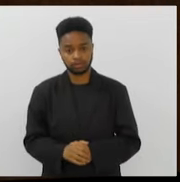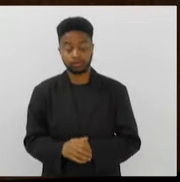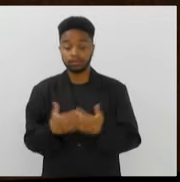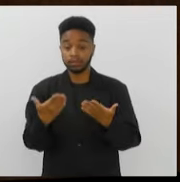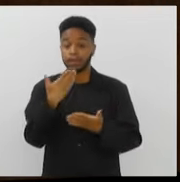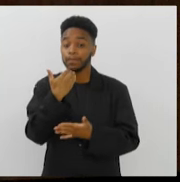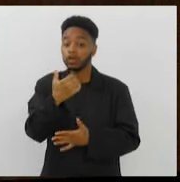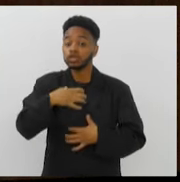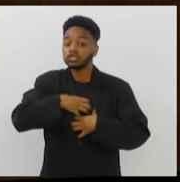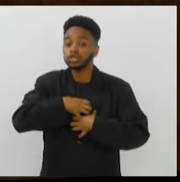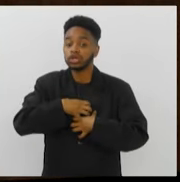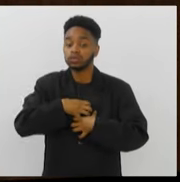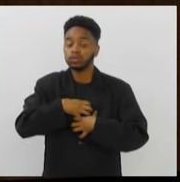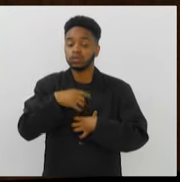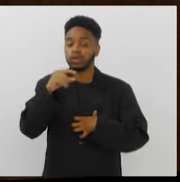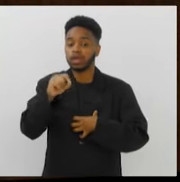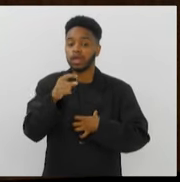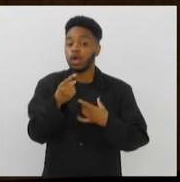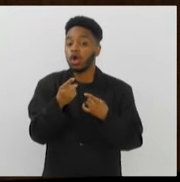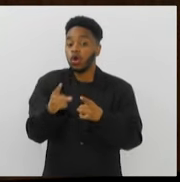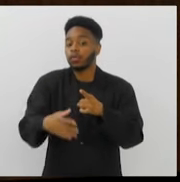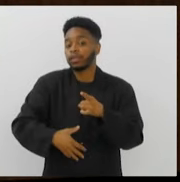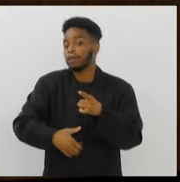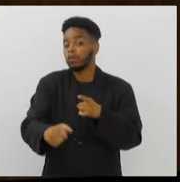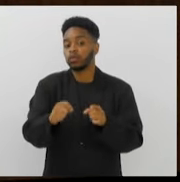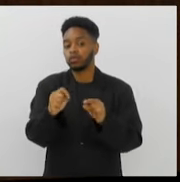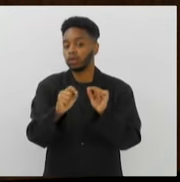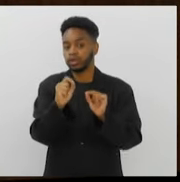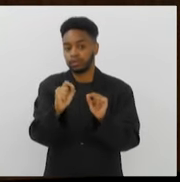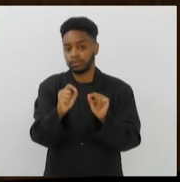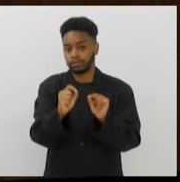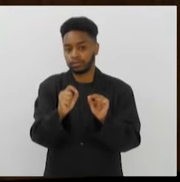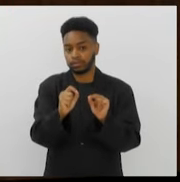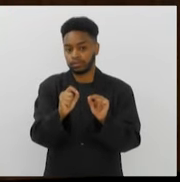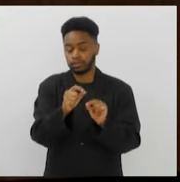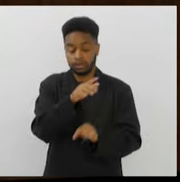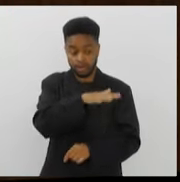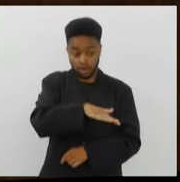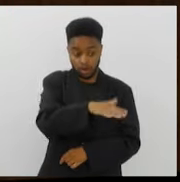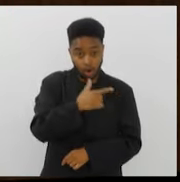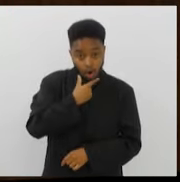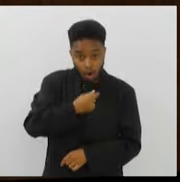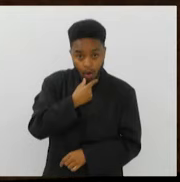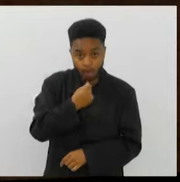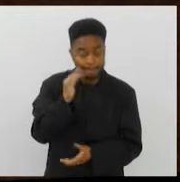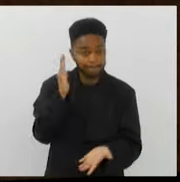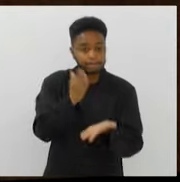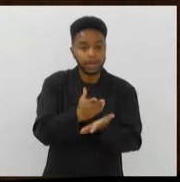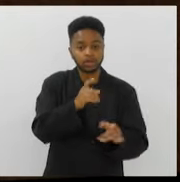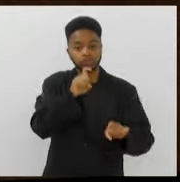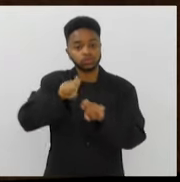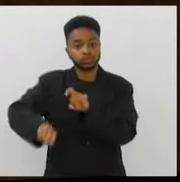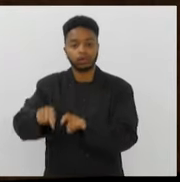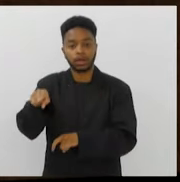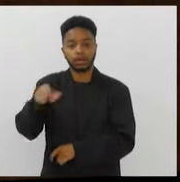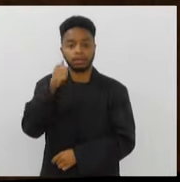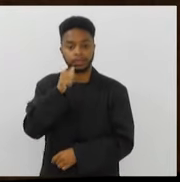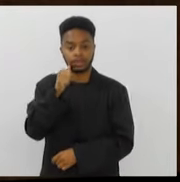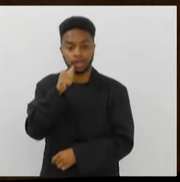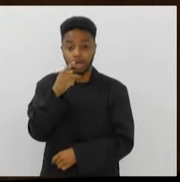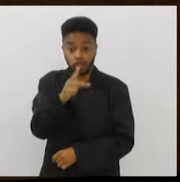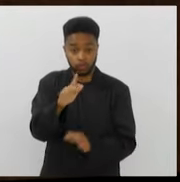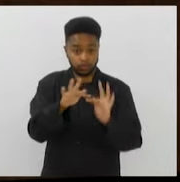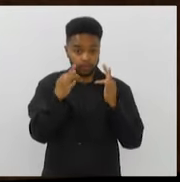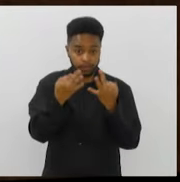melhor forma de ser contra o aborto é: homem, não estupre as meninas da sua família ou